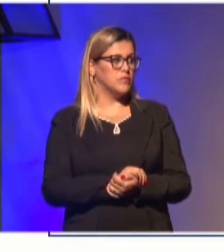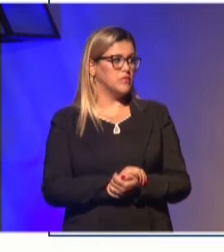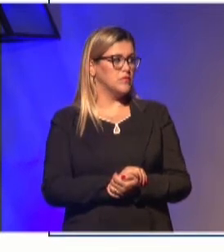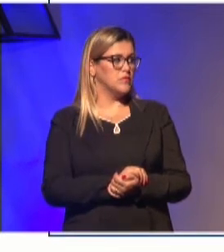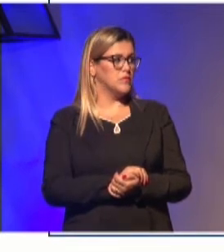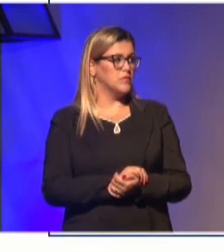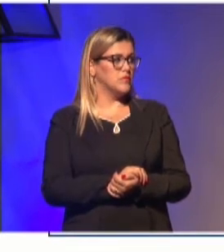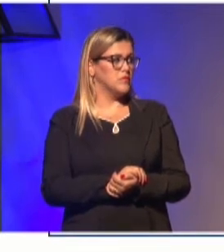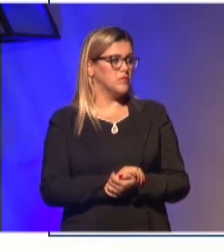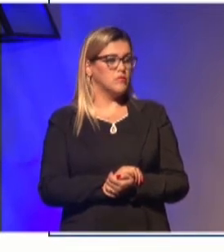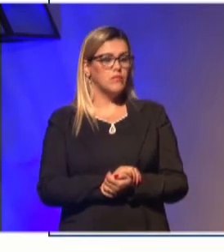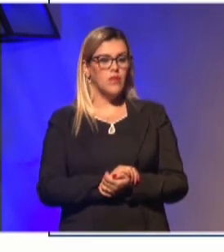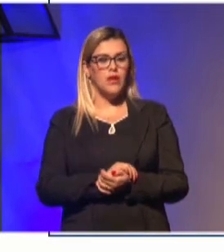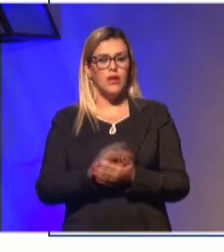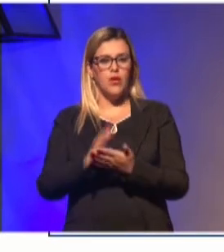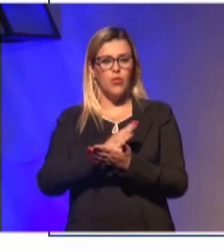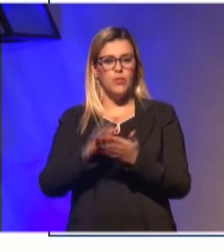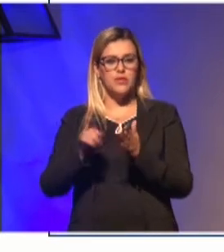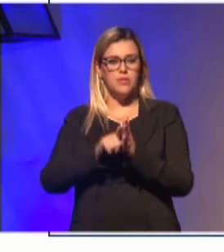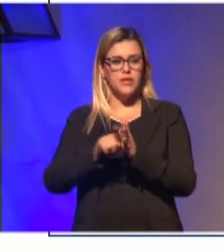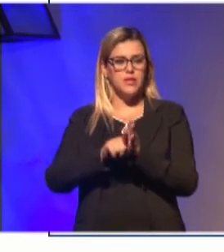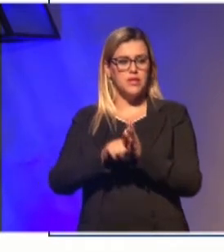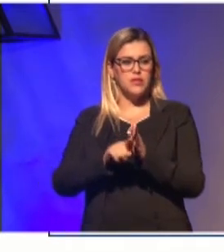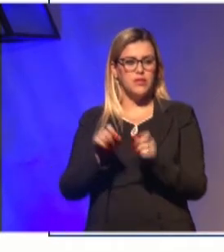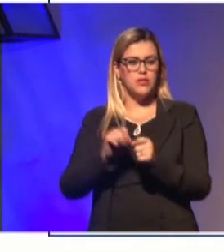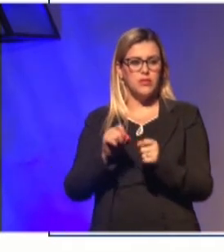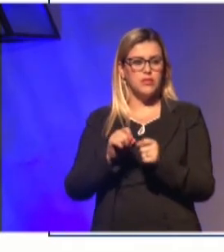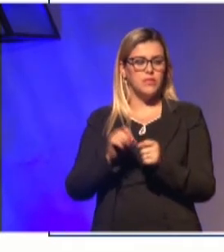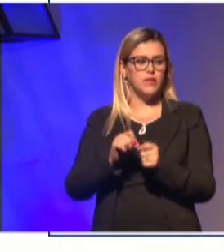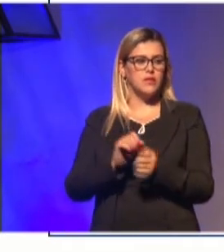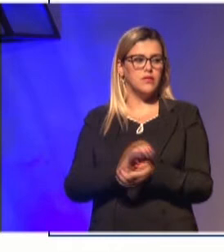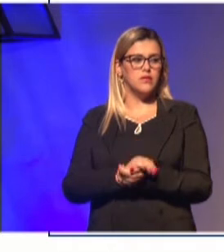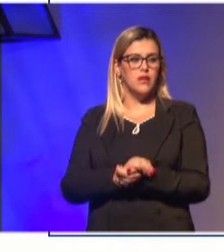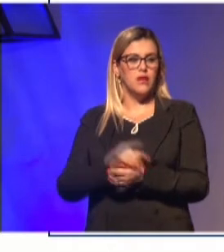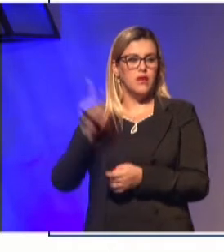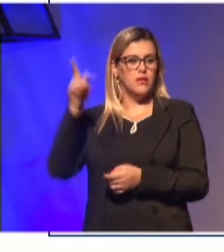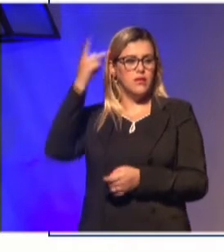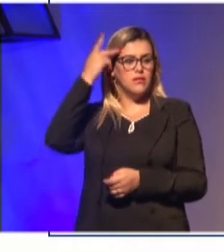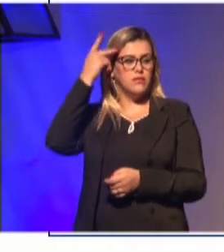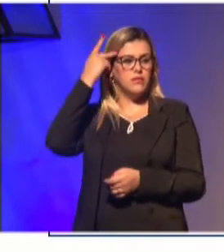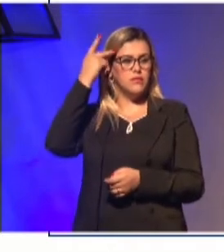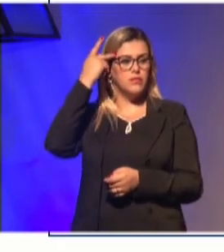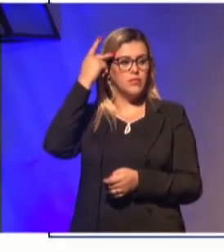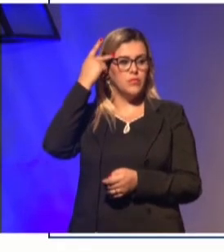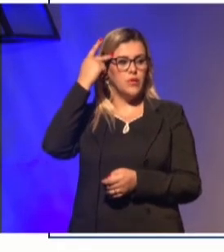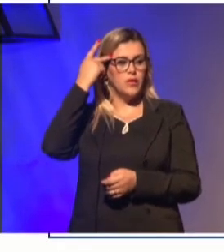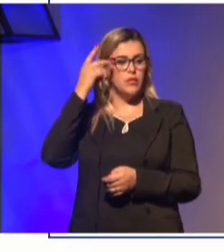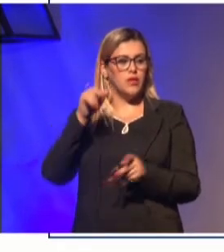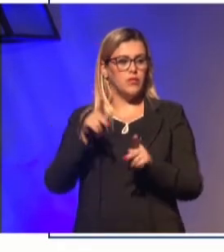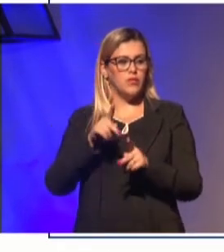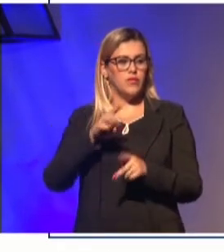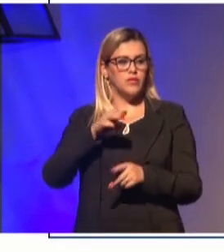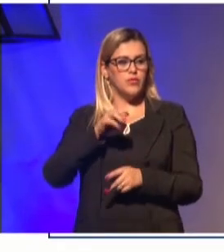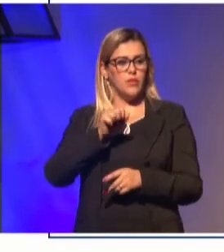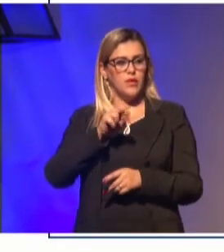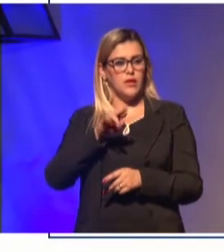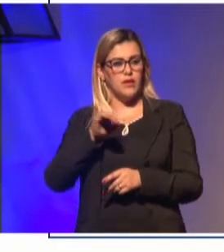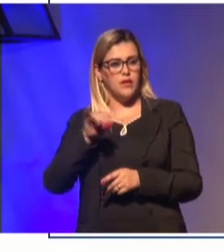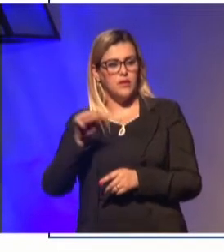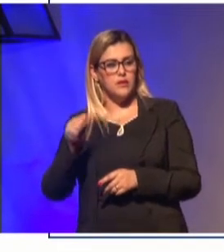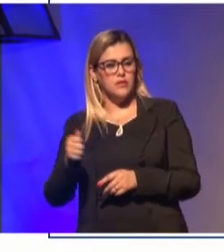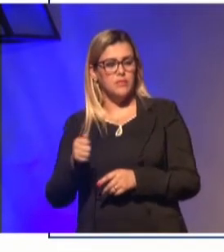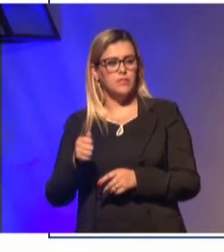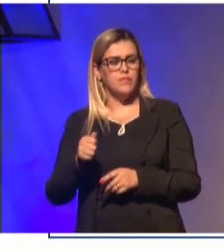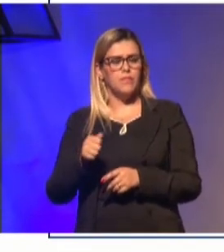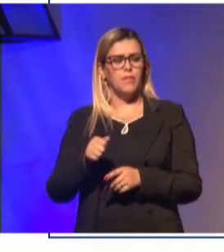Então, alguns estudos que nós fizemos, né, ainda em Ribeirão Preto, né, junto com o grupo da professora Marisa, professor Maser,